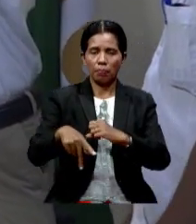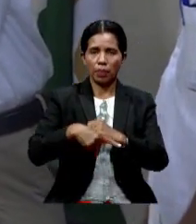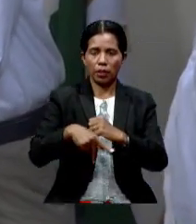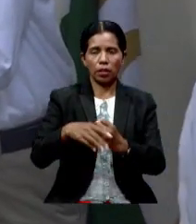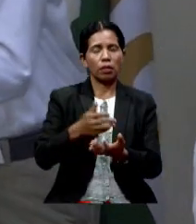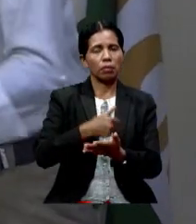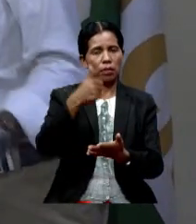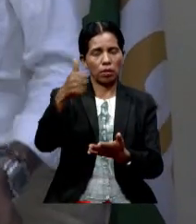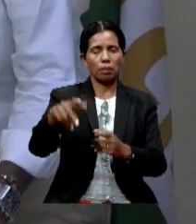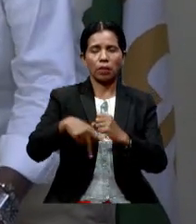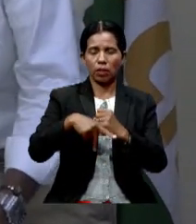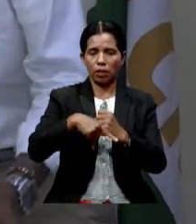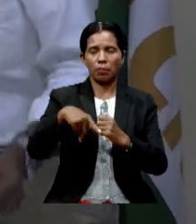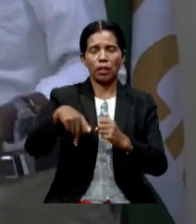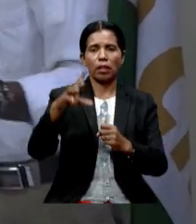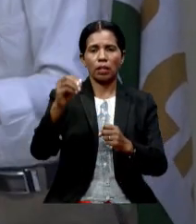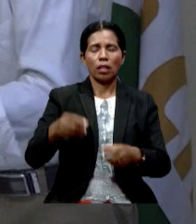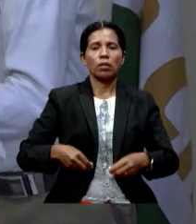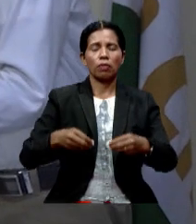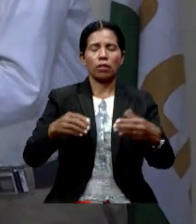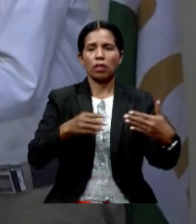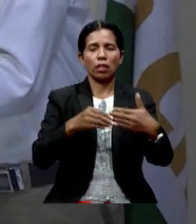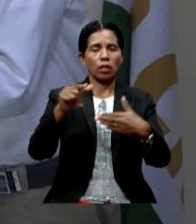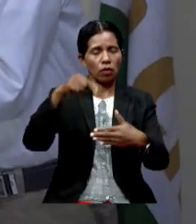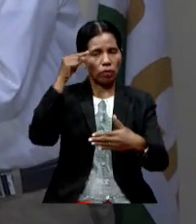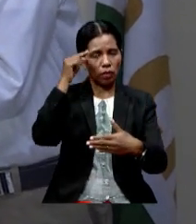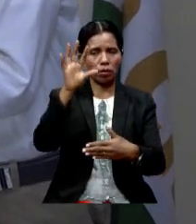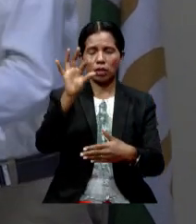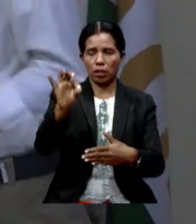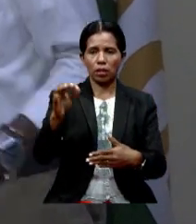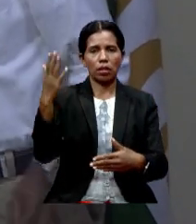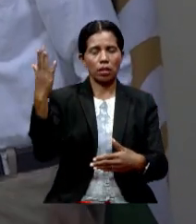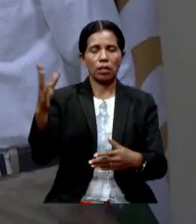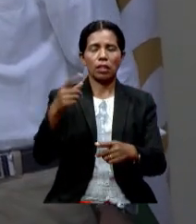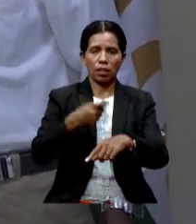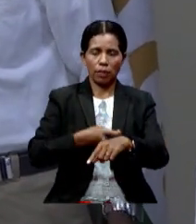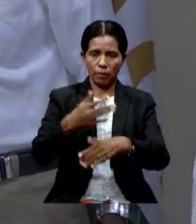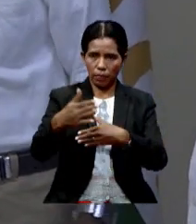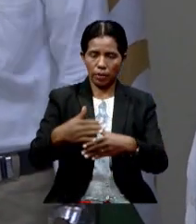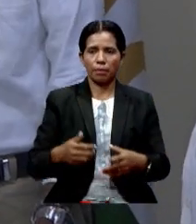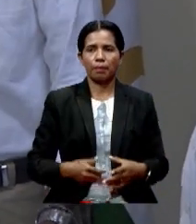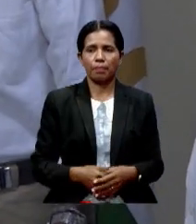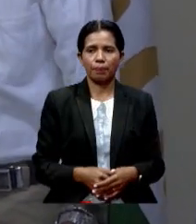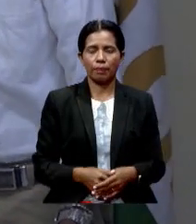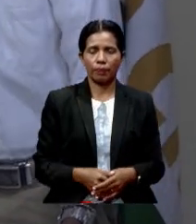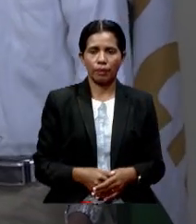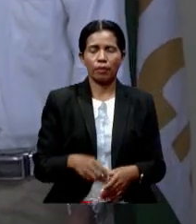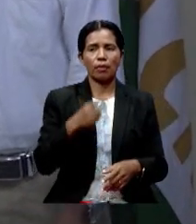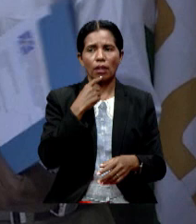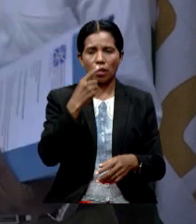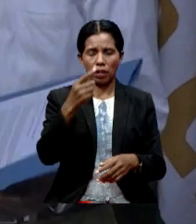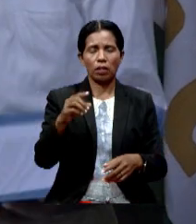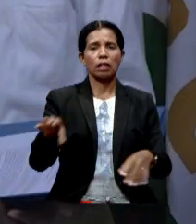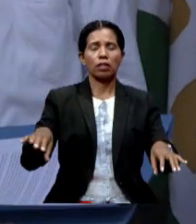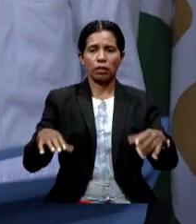ao Partido Democrático, a tu forma governo da CIA, NBC acontece e a tempo BESIC. Feliciano Hateten,